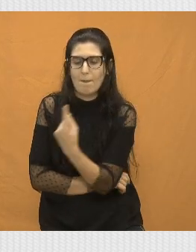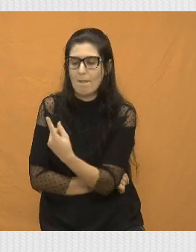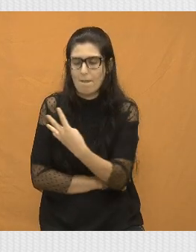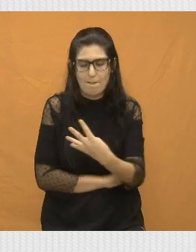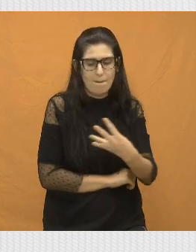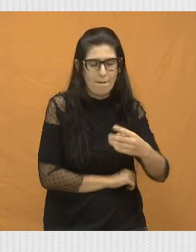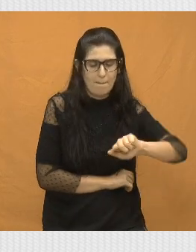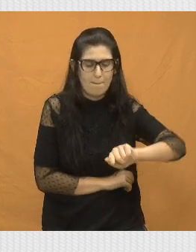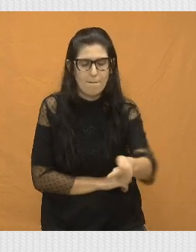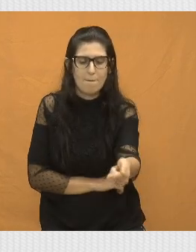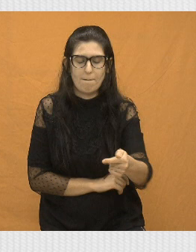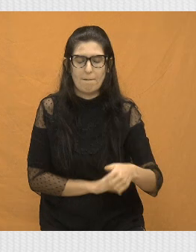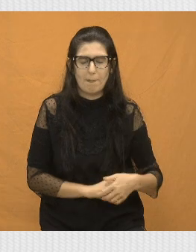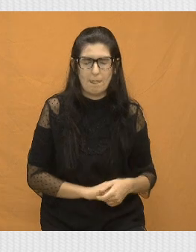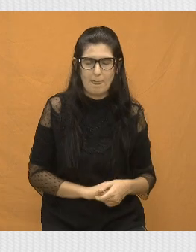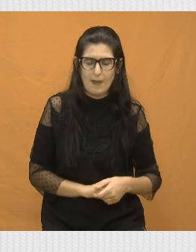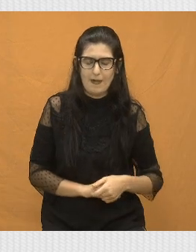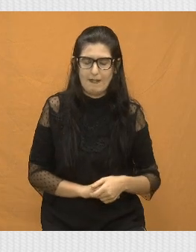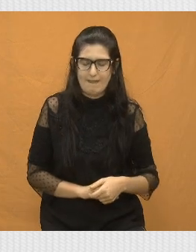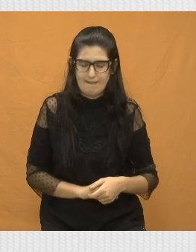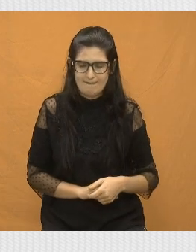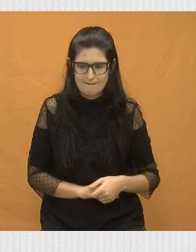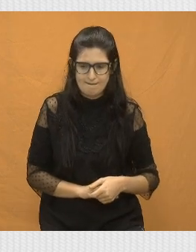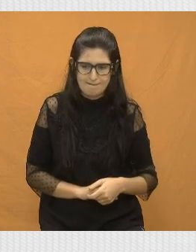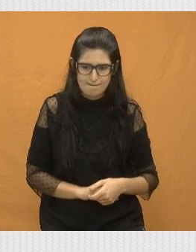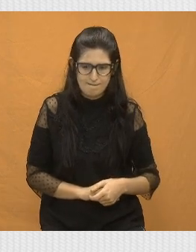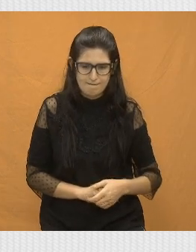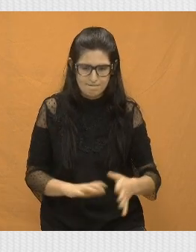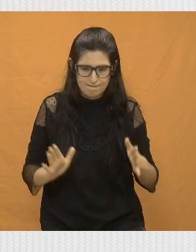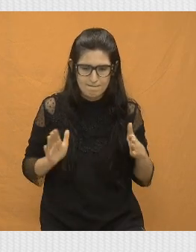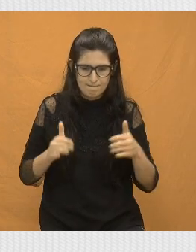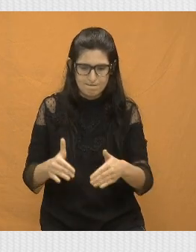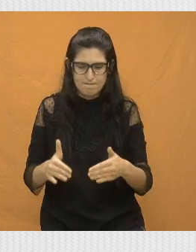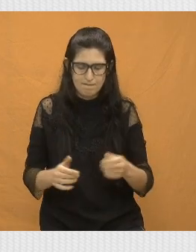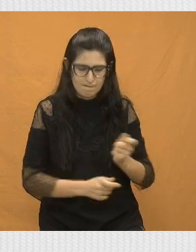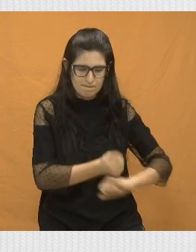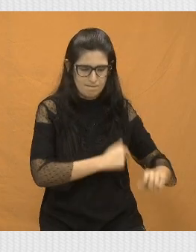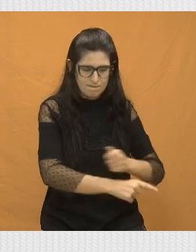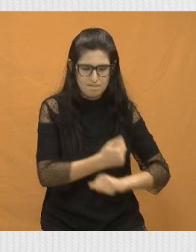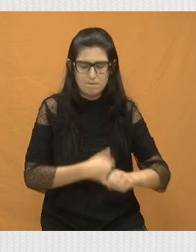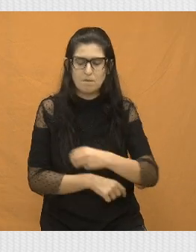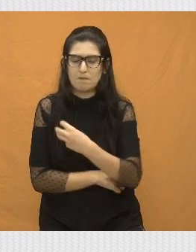236.144.000 e, por fim, a meta orçamentária